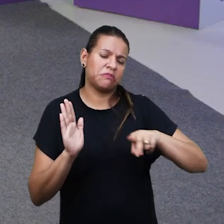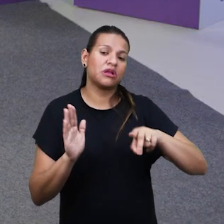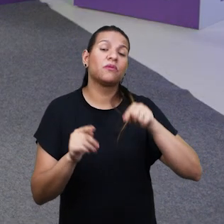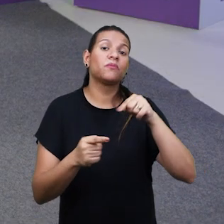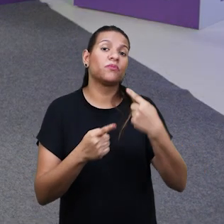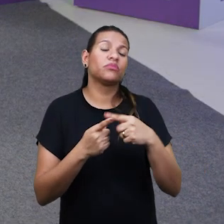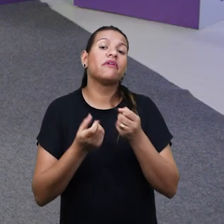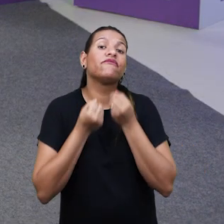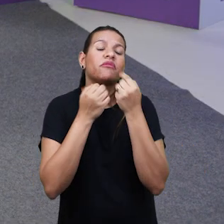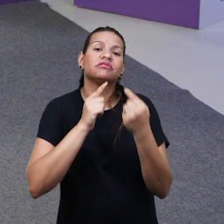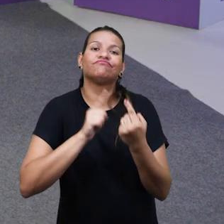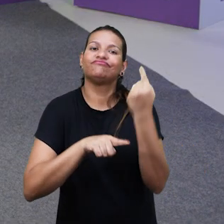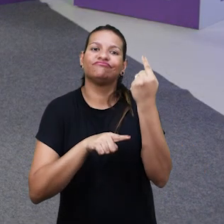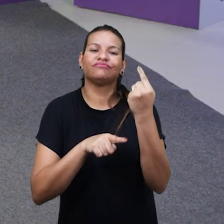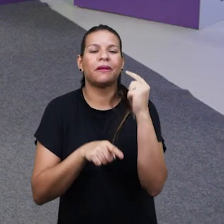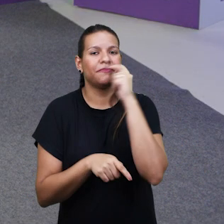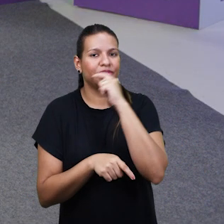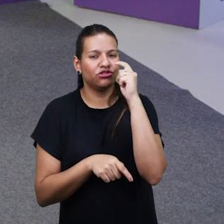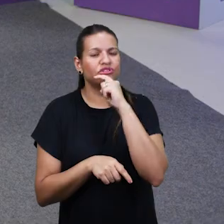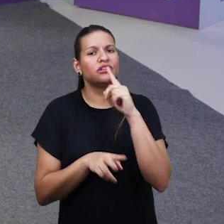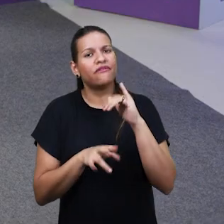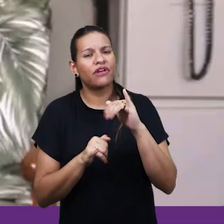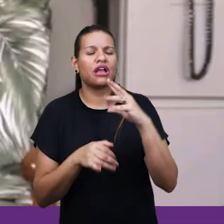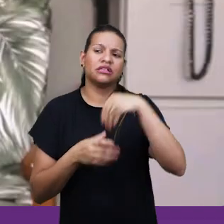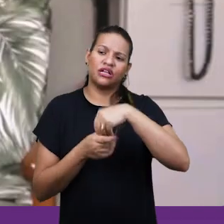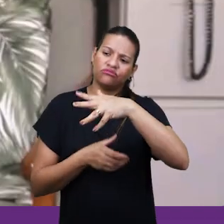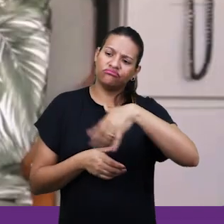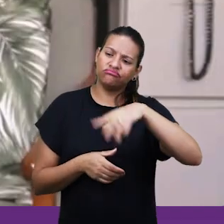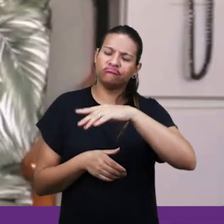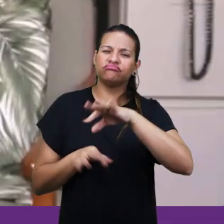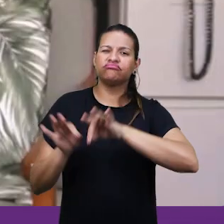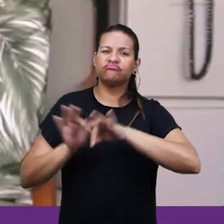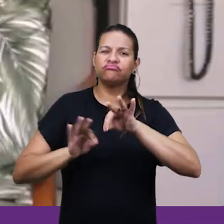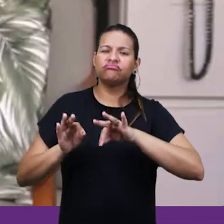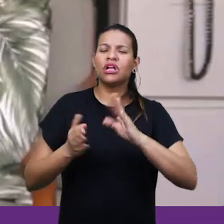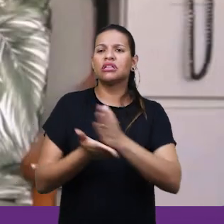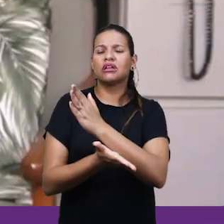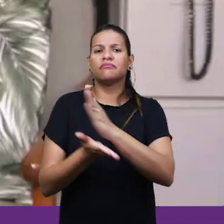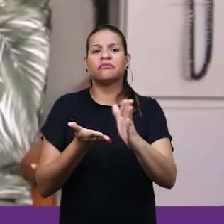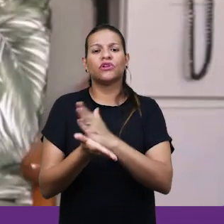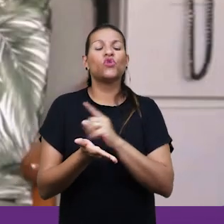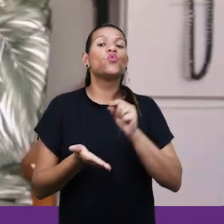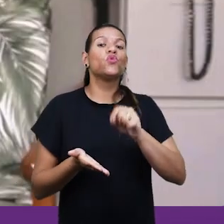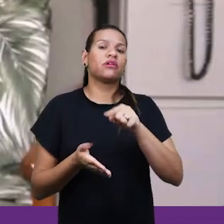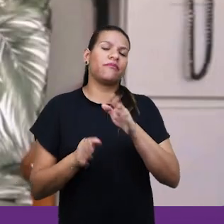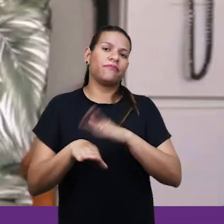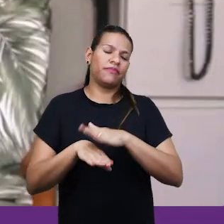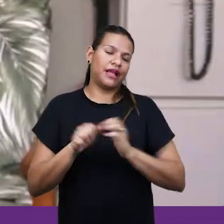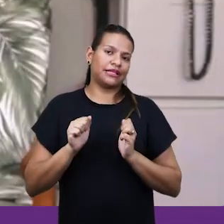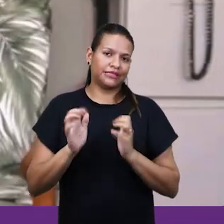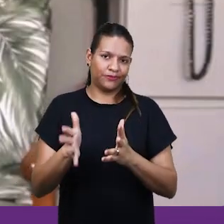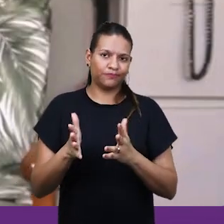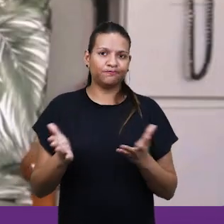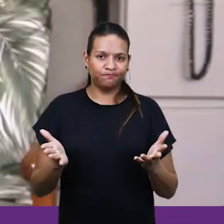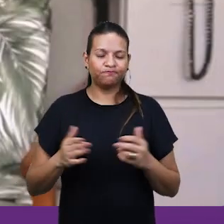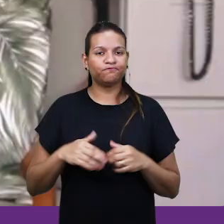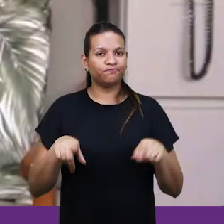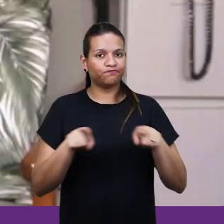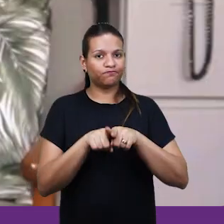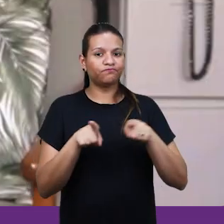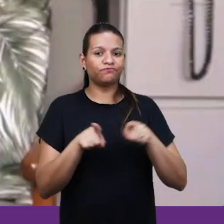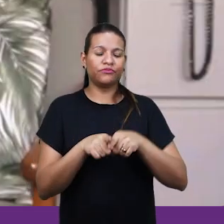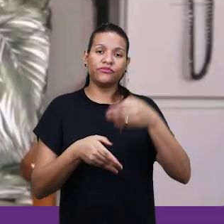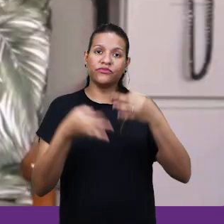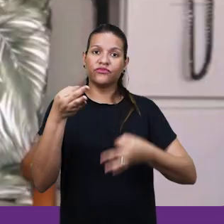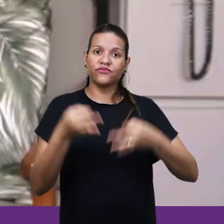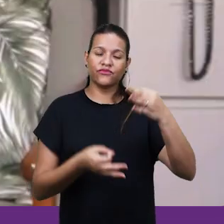registrar formulários, né, notícias de fato, né, promover denúncias, né, de conteúdo de desinformação. Isso vai ser encaminhado internamente ou para outros